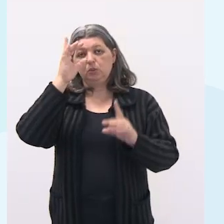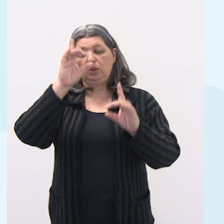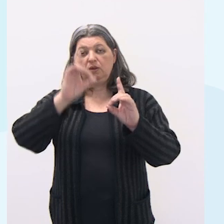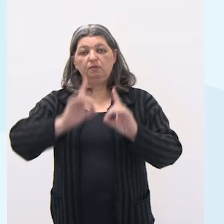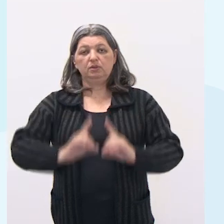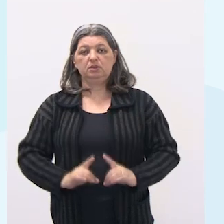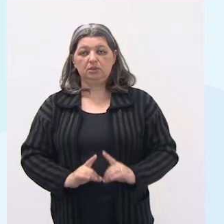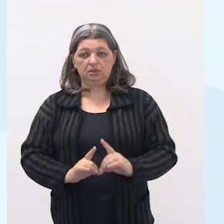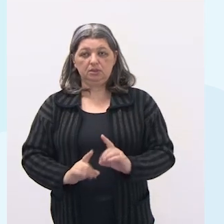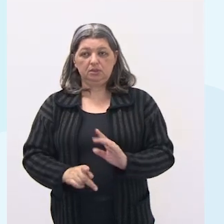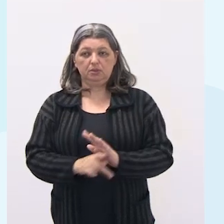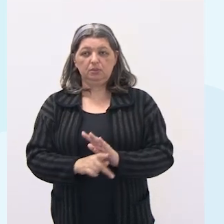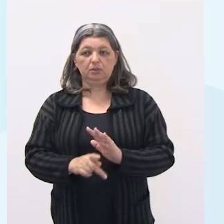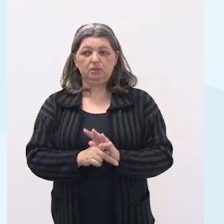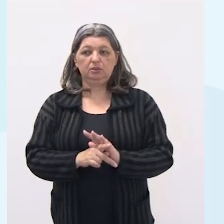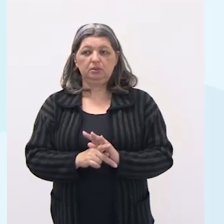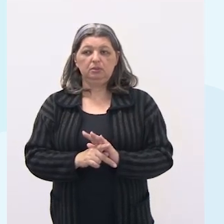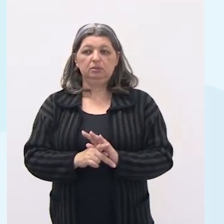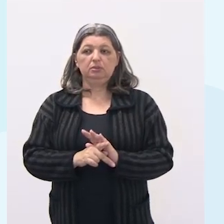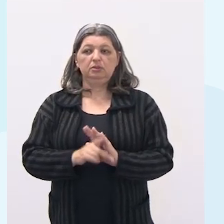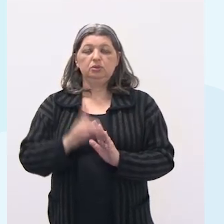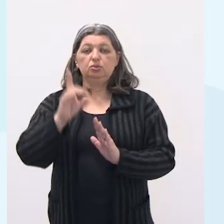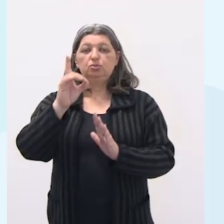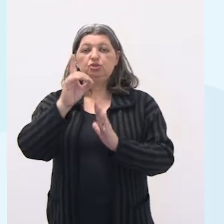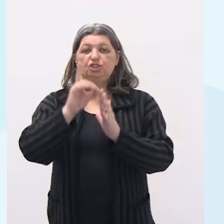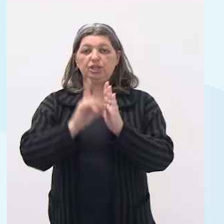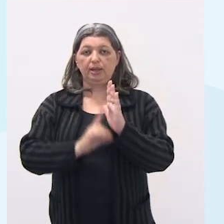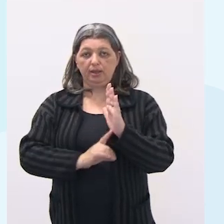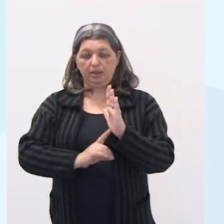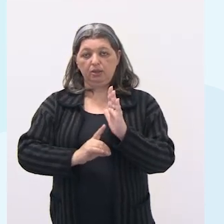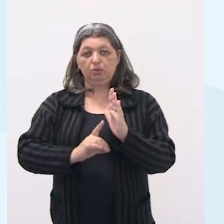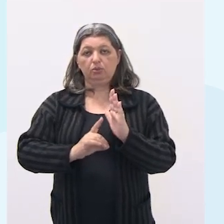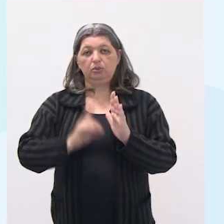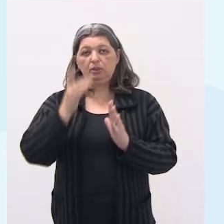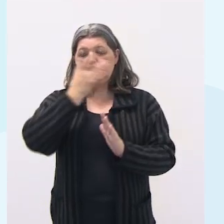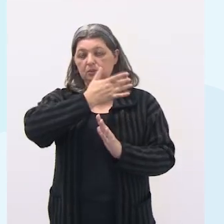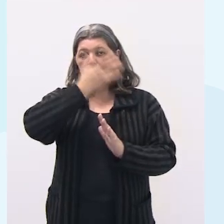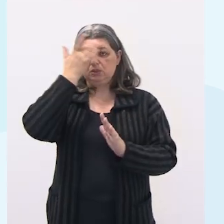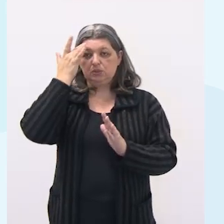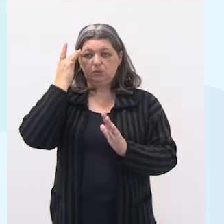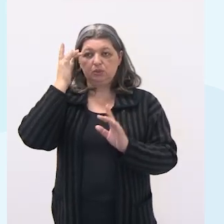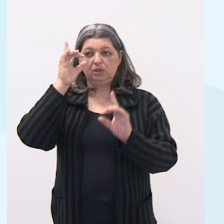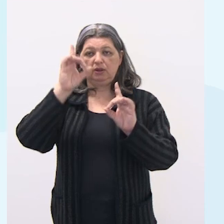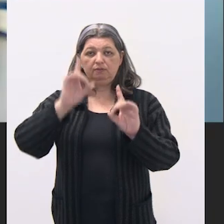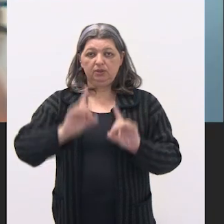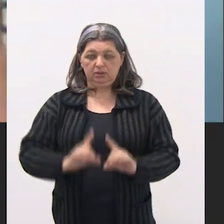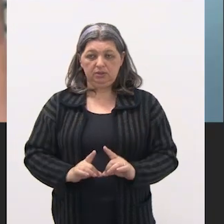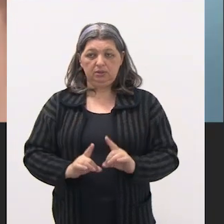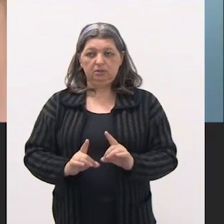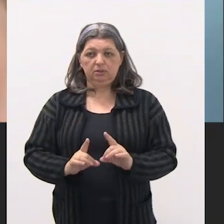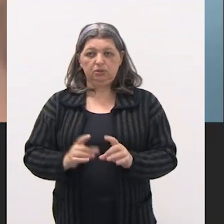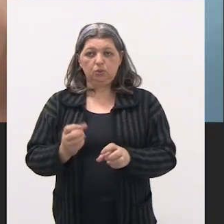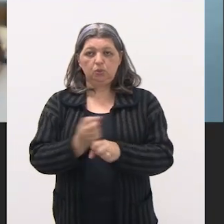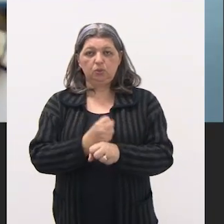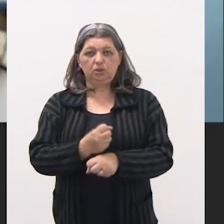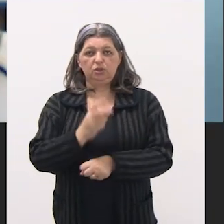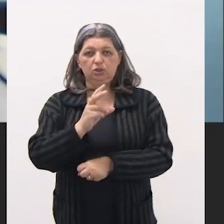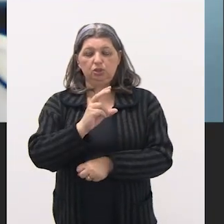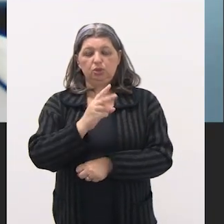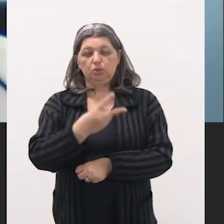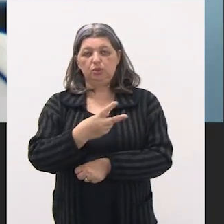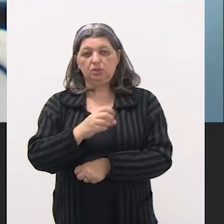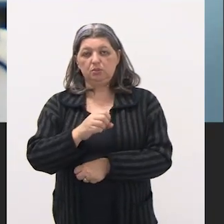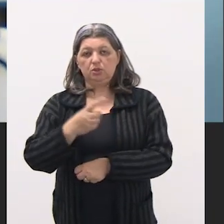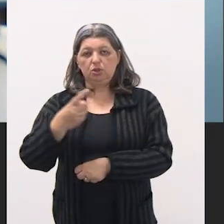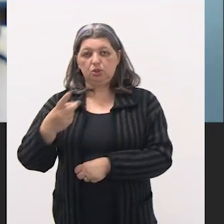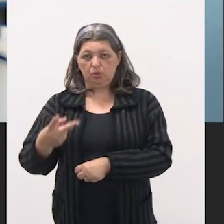na Convenção sobre os Direitos das Pessoas com Deficiência em 2012. Então, essa